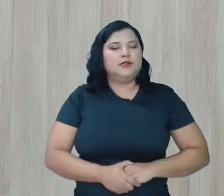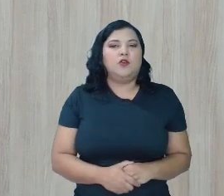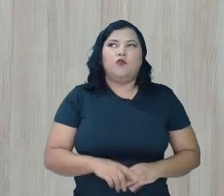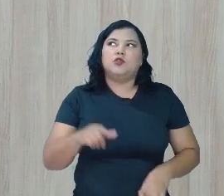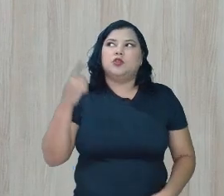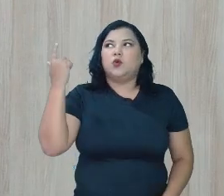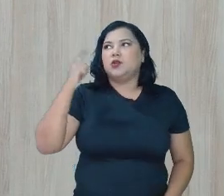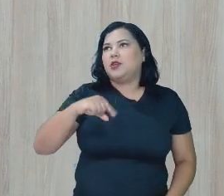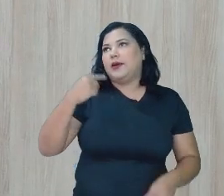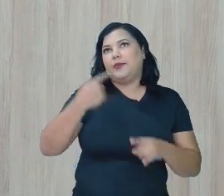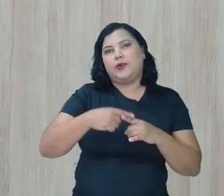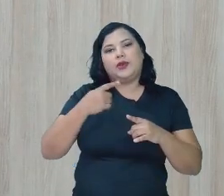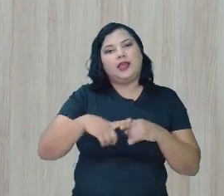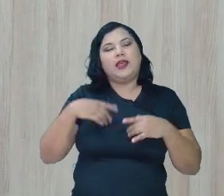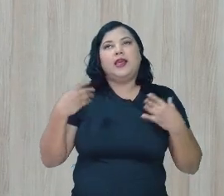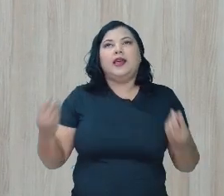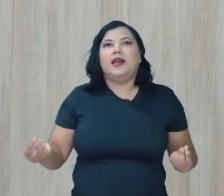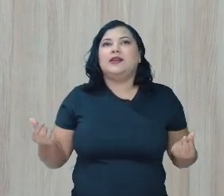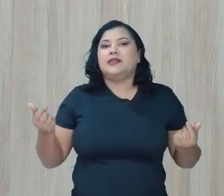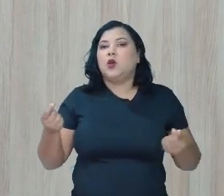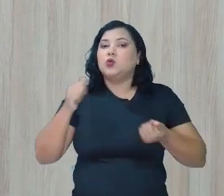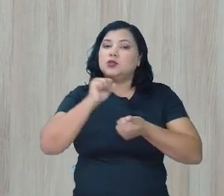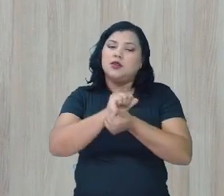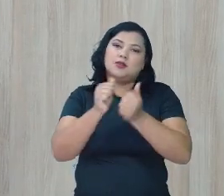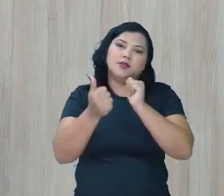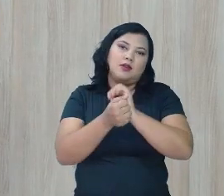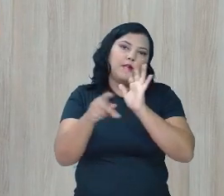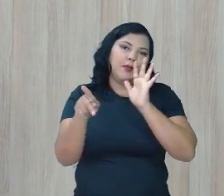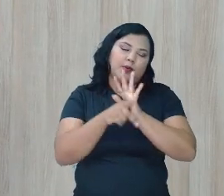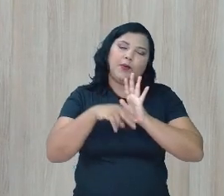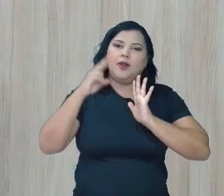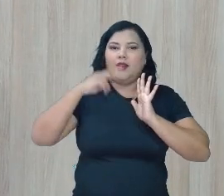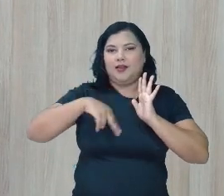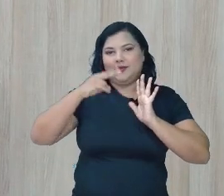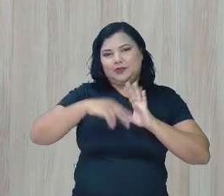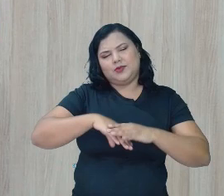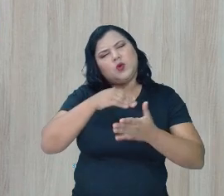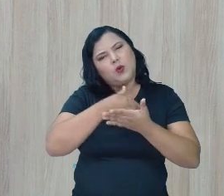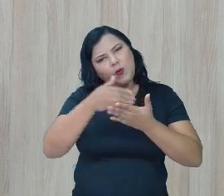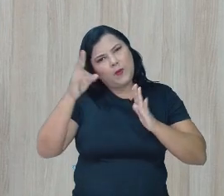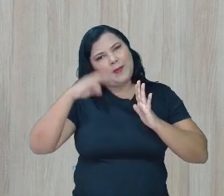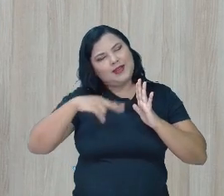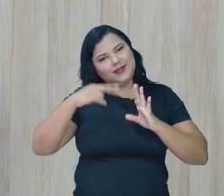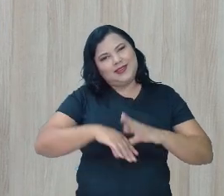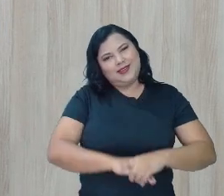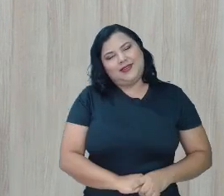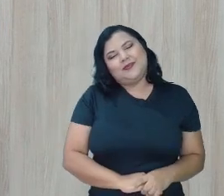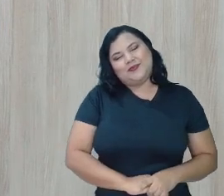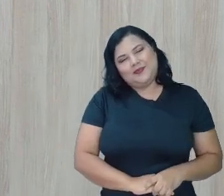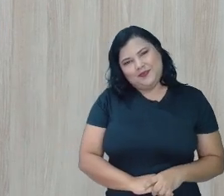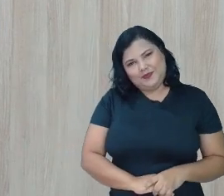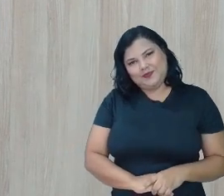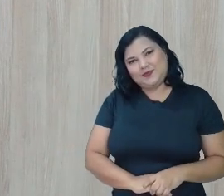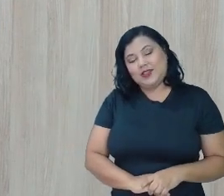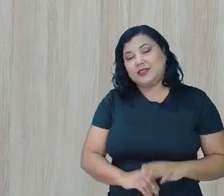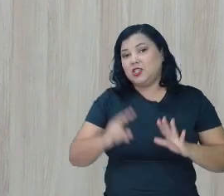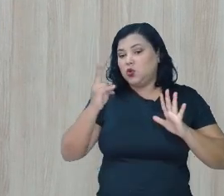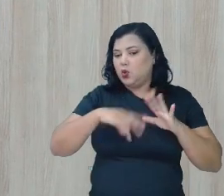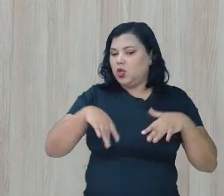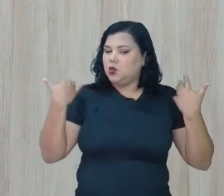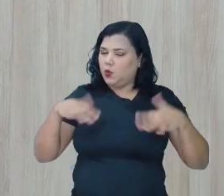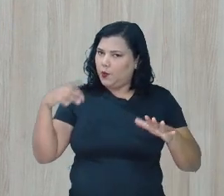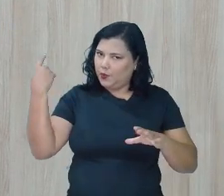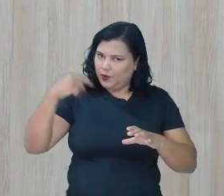porque não se adaptou à leitura. Então, começa a ler. Seja um leitor